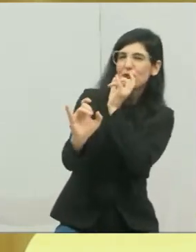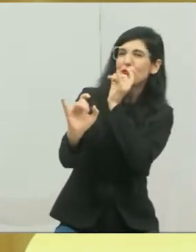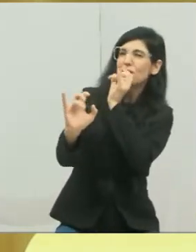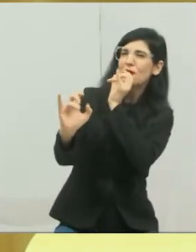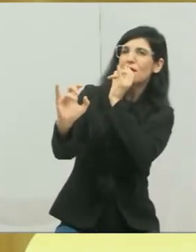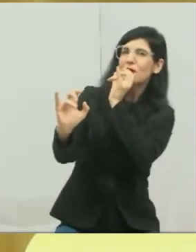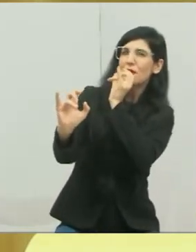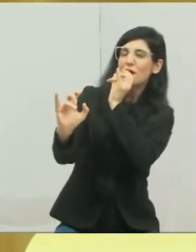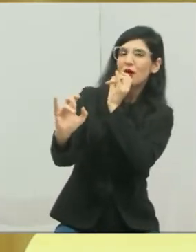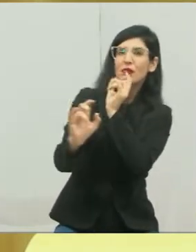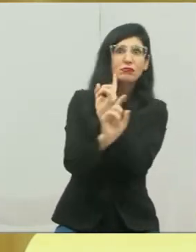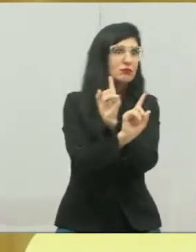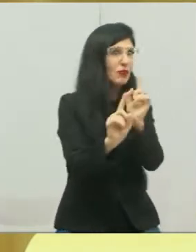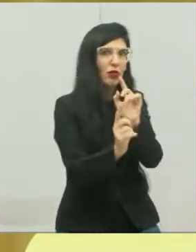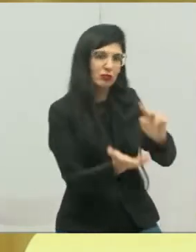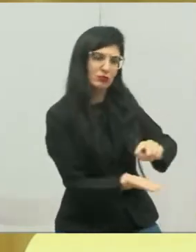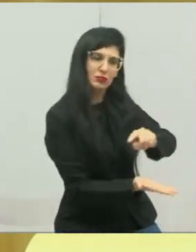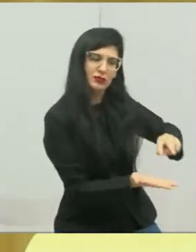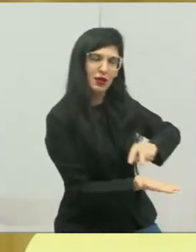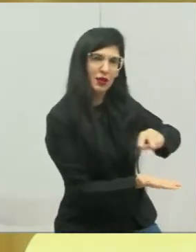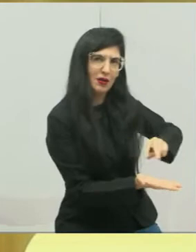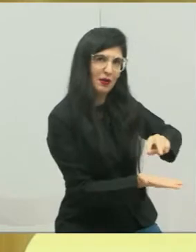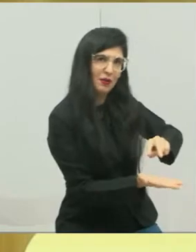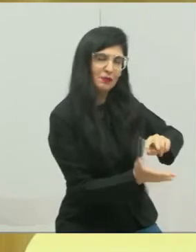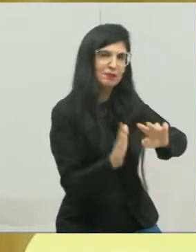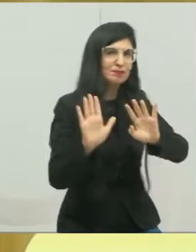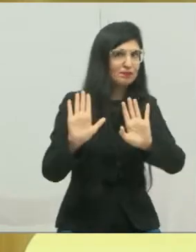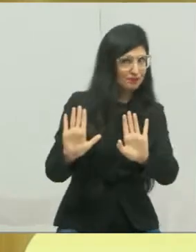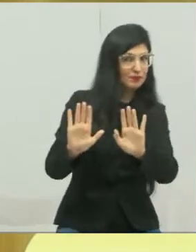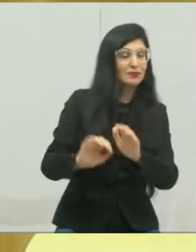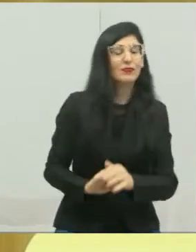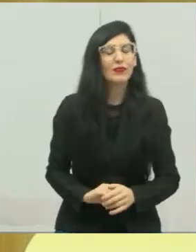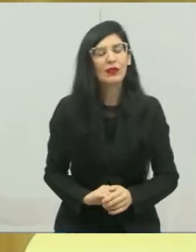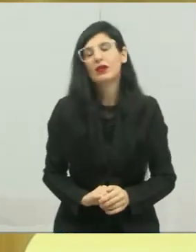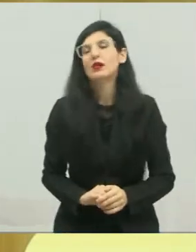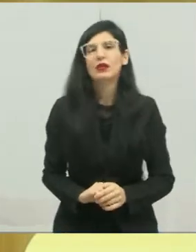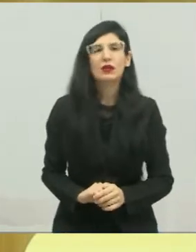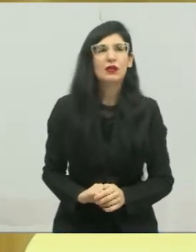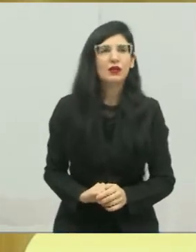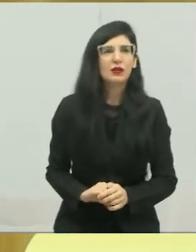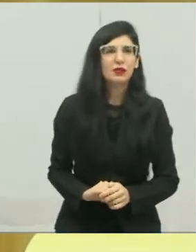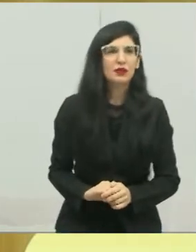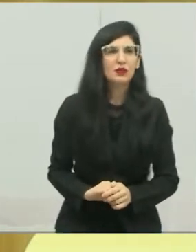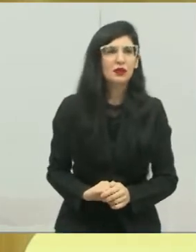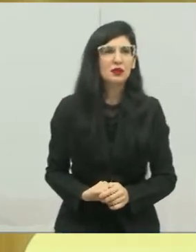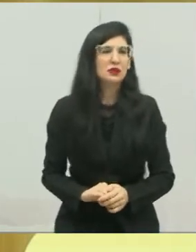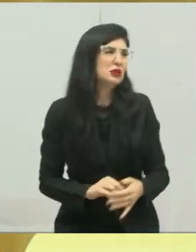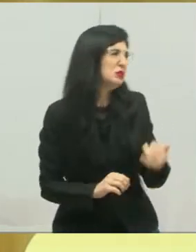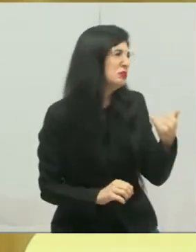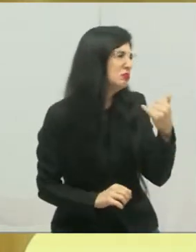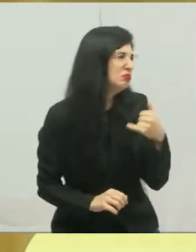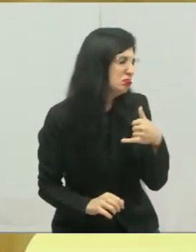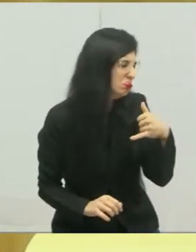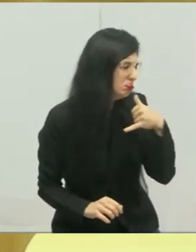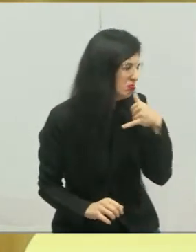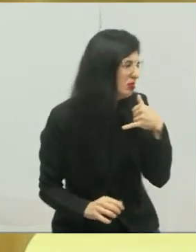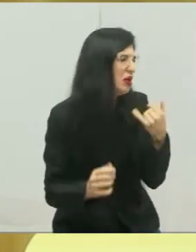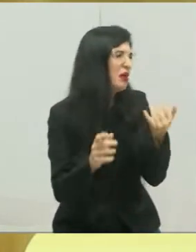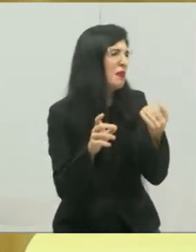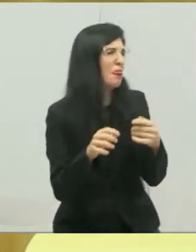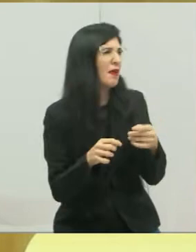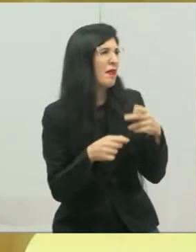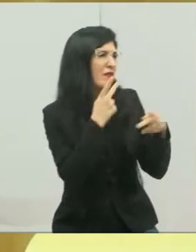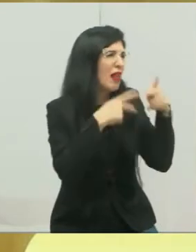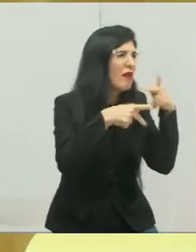não dançastes. Fizemos lamentações e não chorastes.